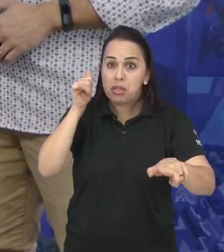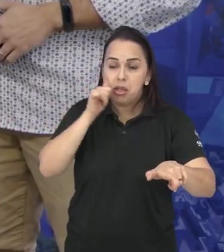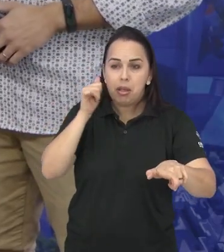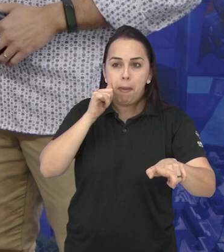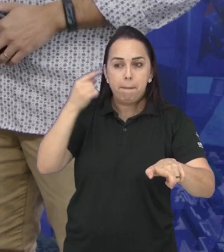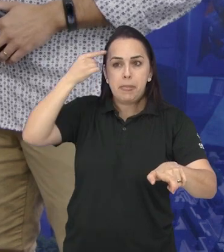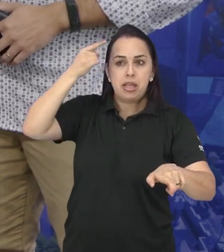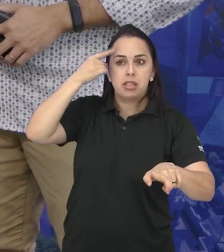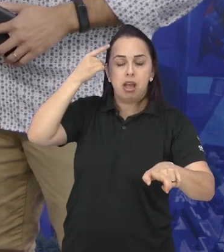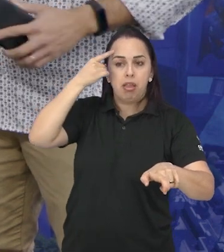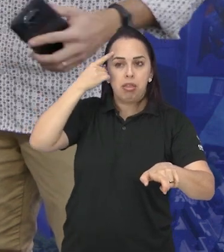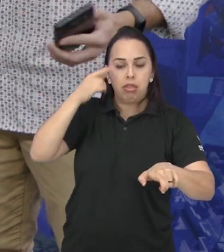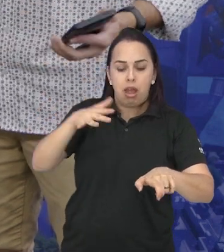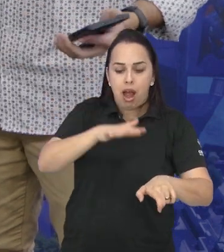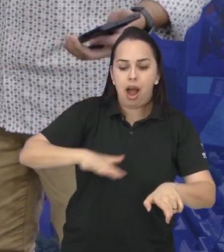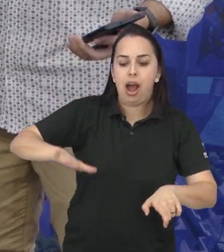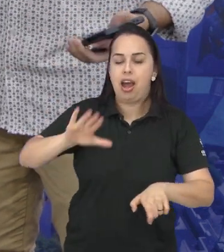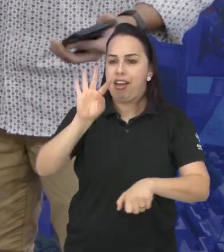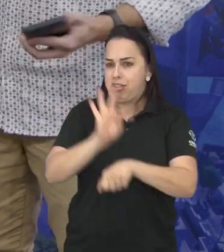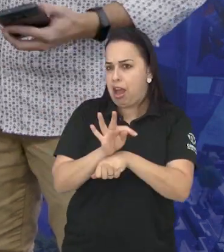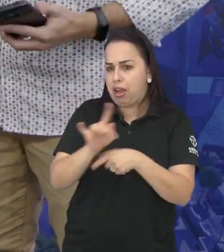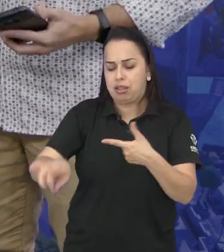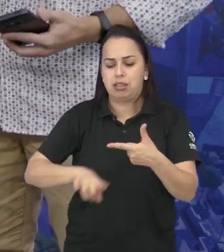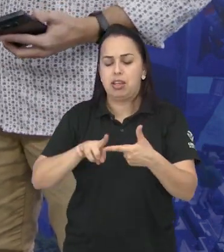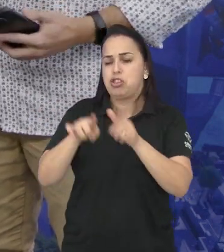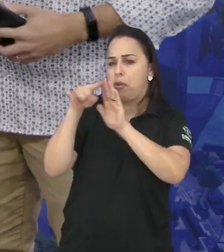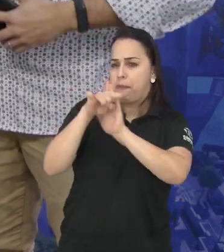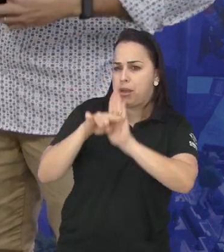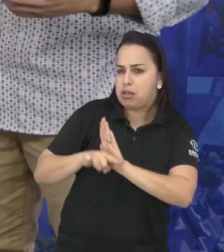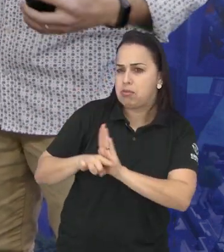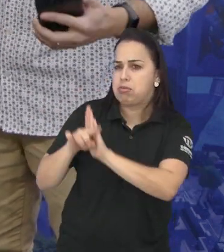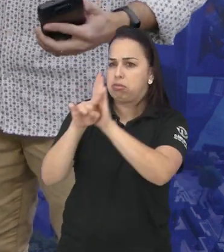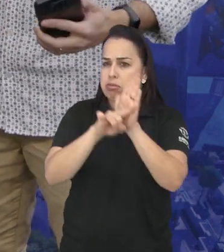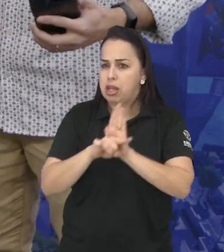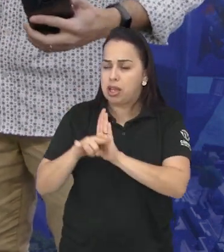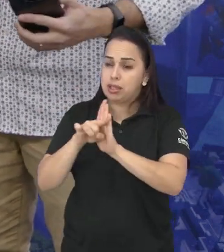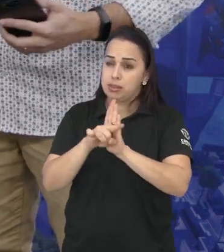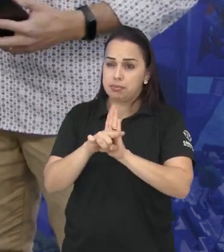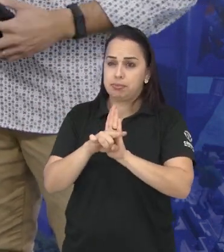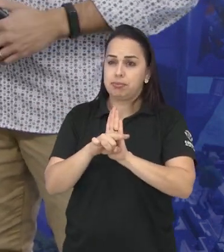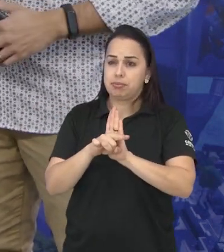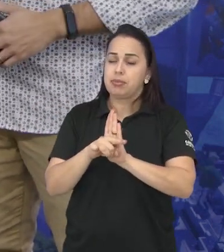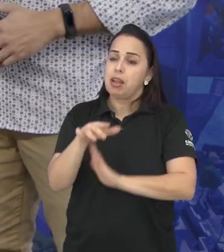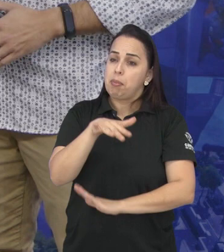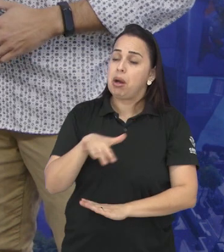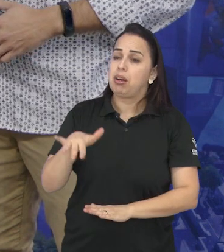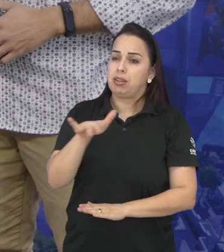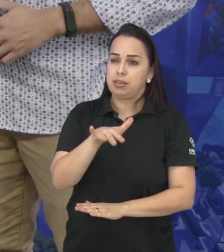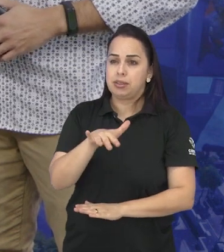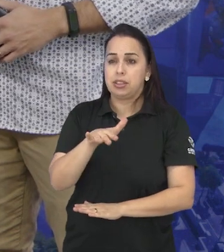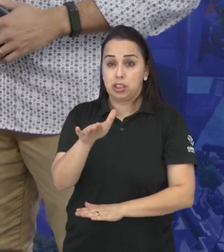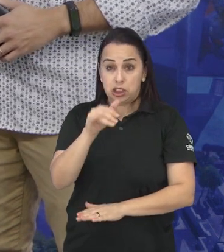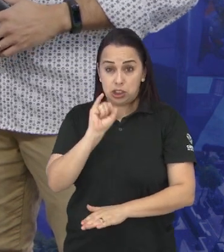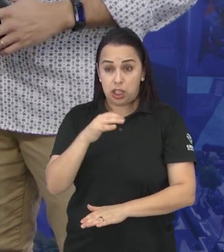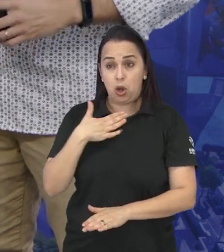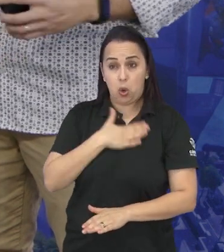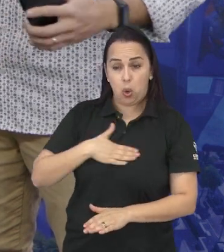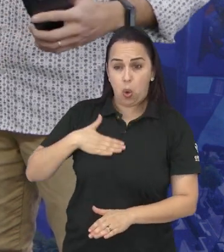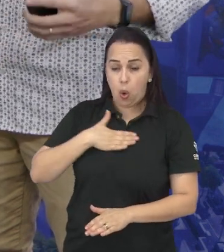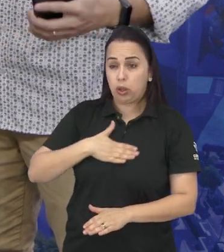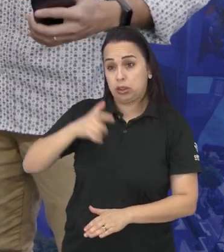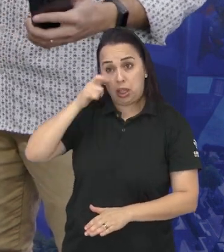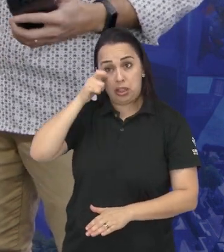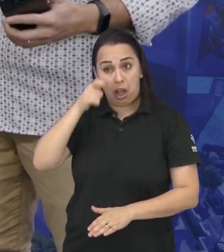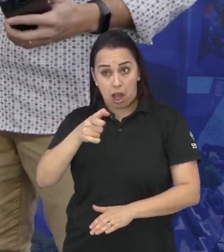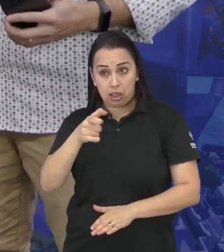as meninas pensarem também nas áreas de exatas, nas áreas técnicas, nas áreas de pesquisa, né? São áreas que, se você